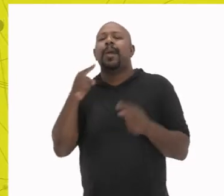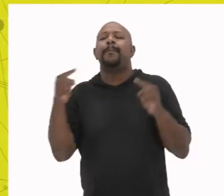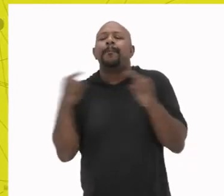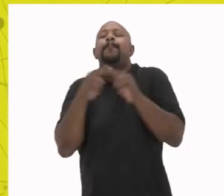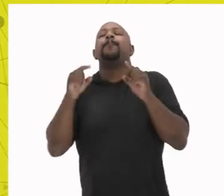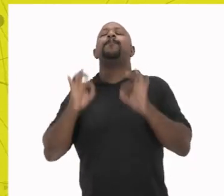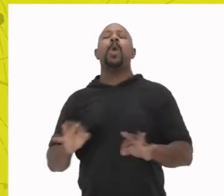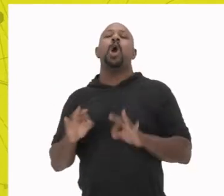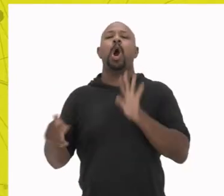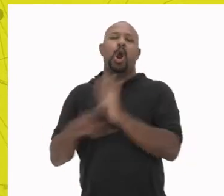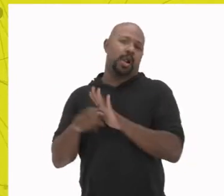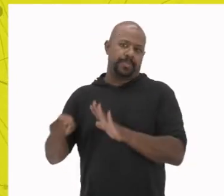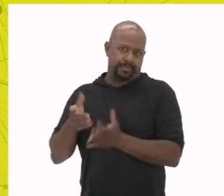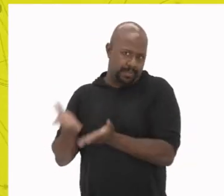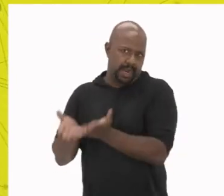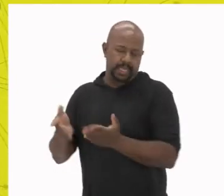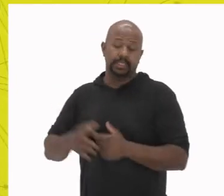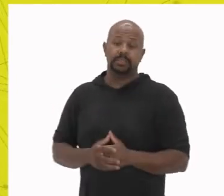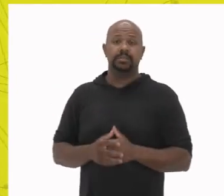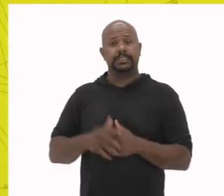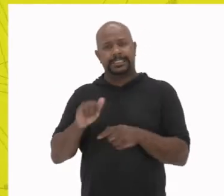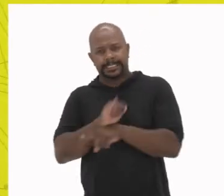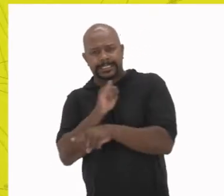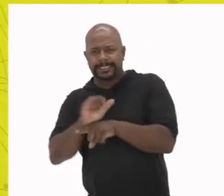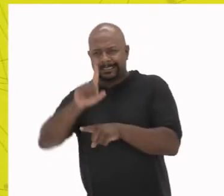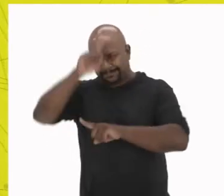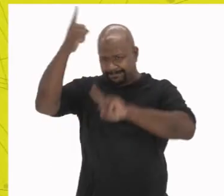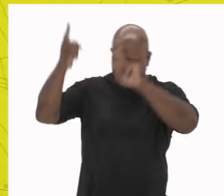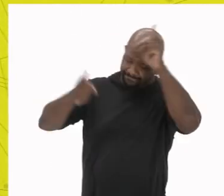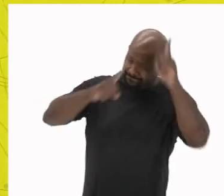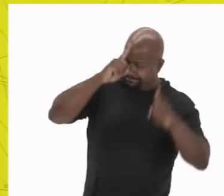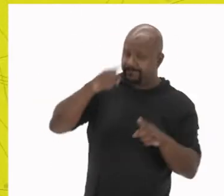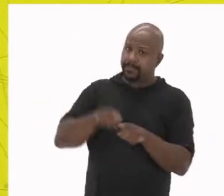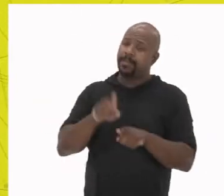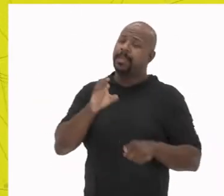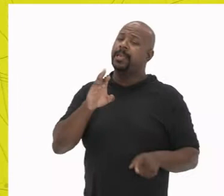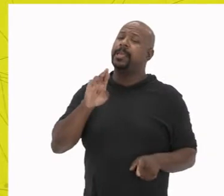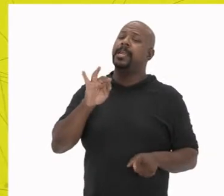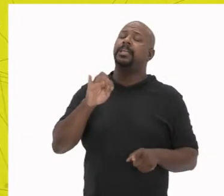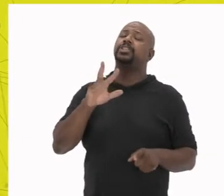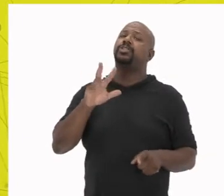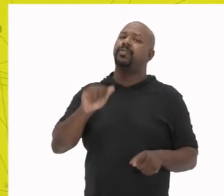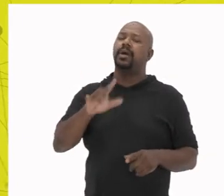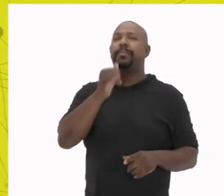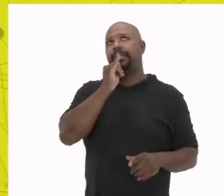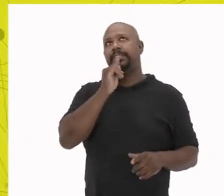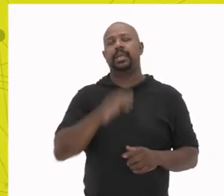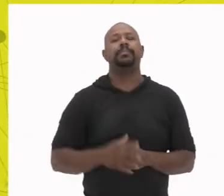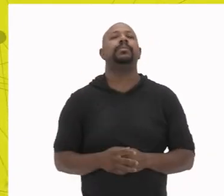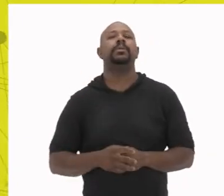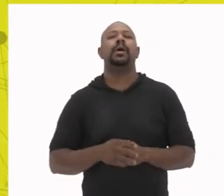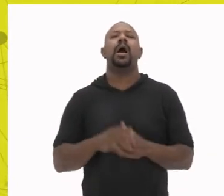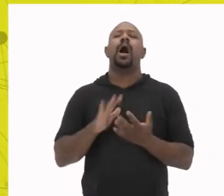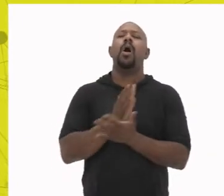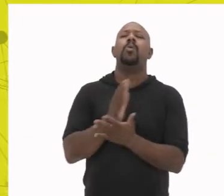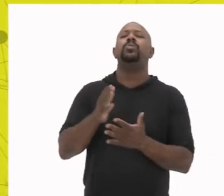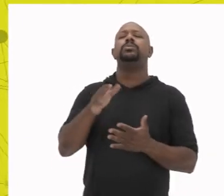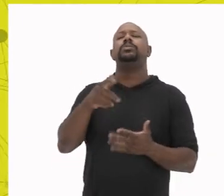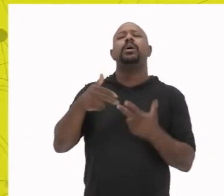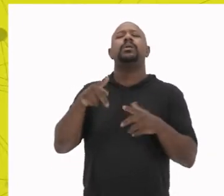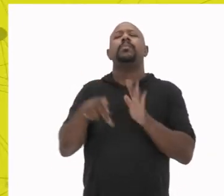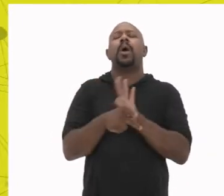criados especificamente para a conservação de acervos, de maneira inventiva e por muitas vezes criativa. Por